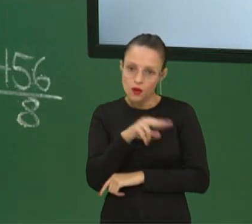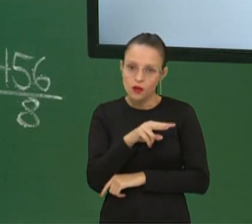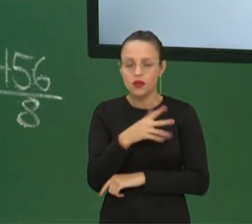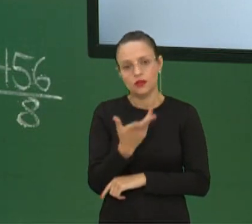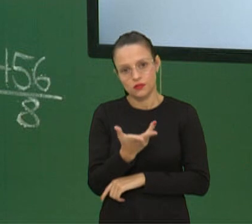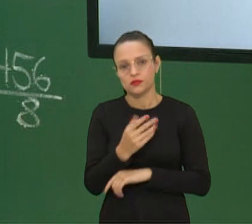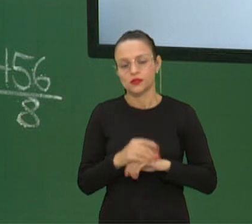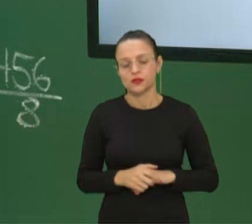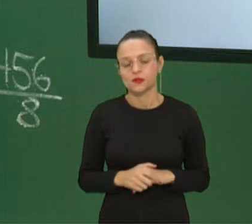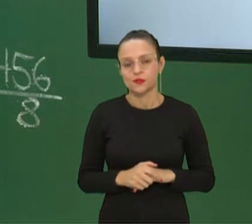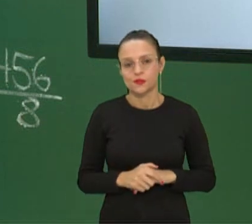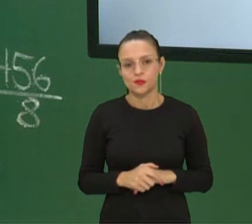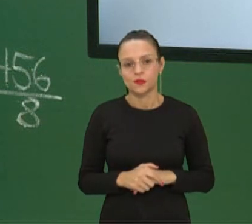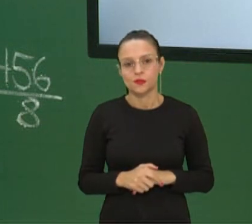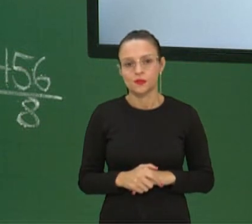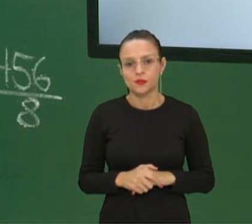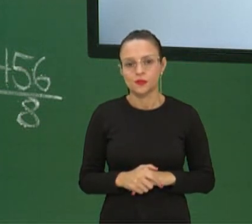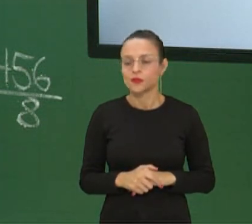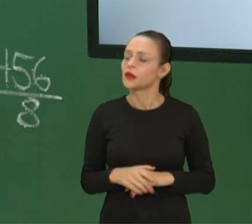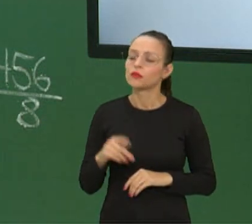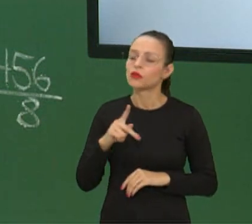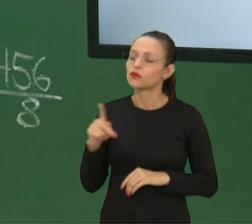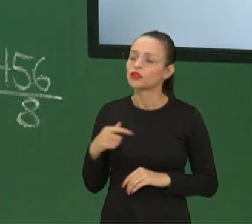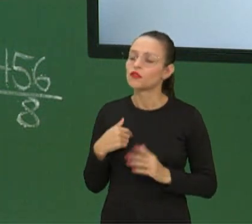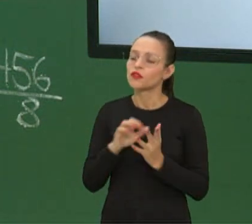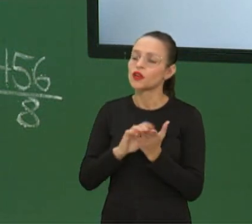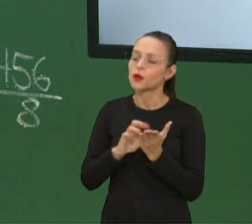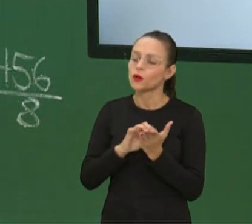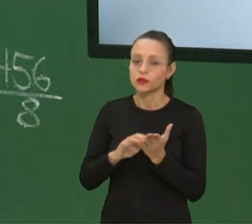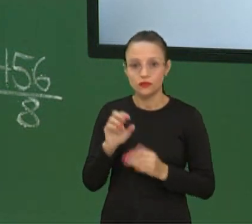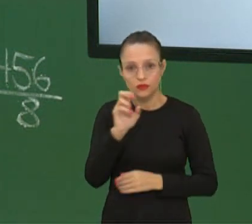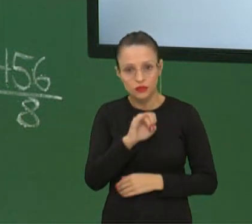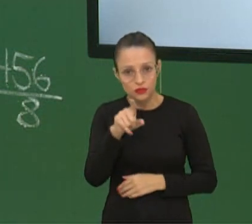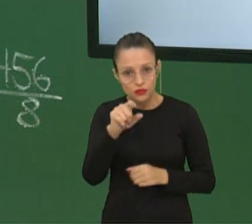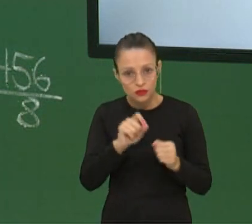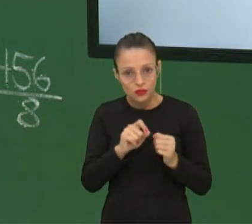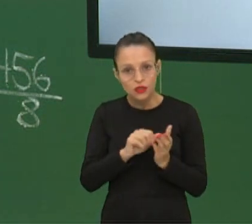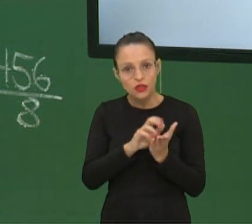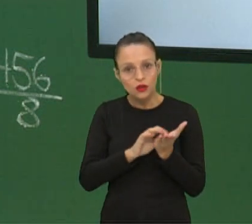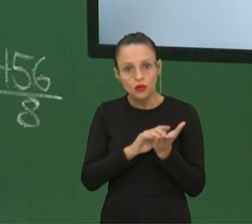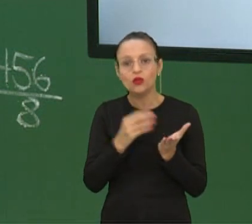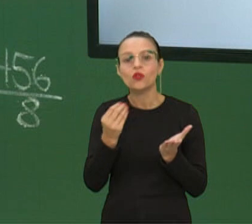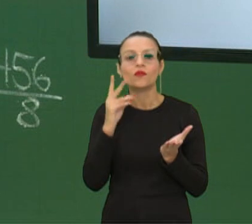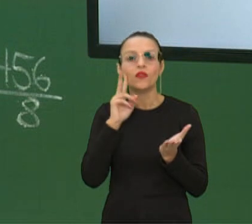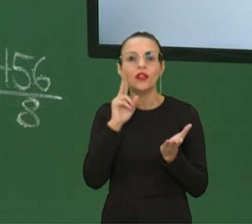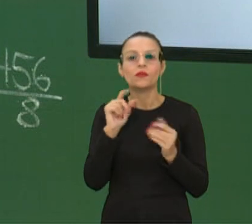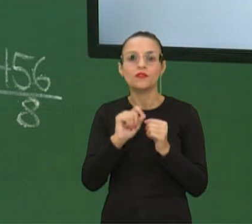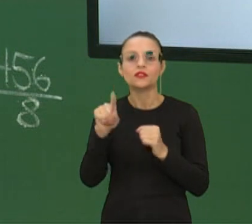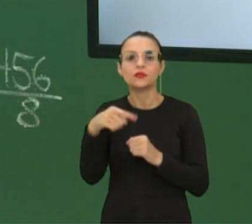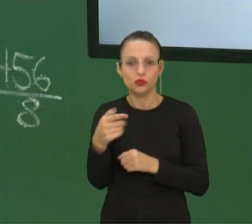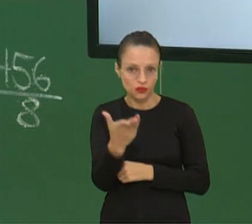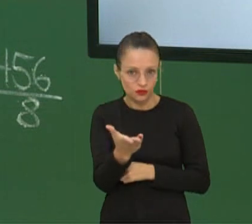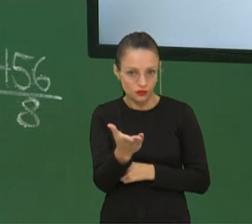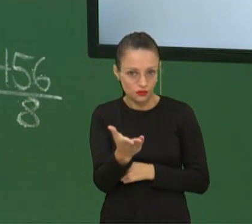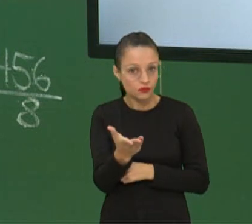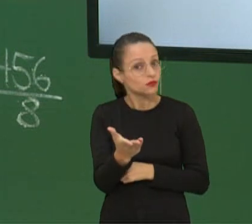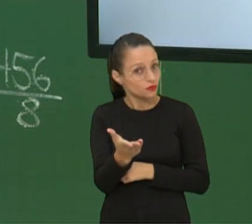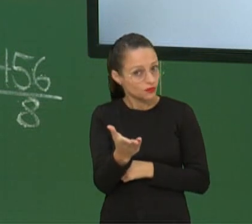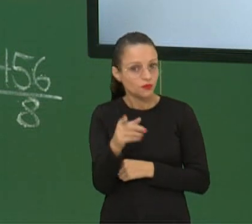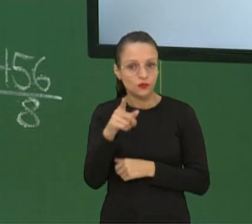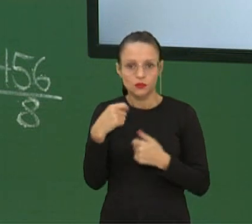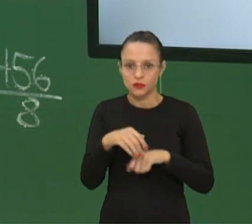8 e ver. Ah, professor, mas eu faço na calculadora. Se você fizer na calculadora, como é que você vai lembrar de fazer isso depois? Então,